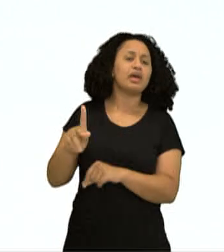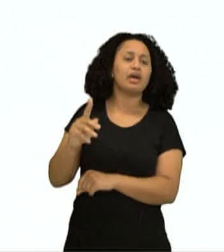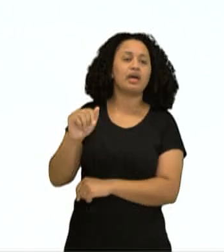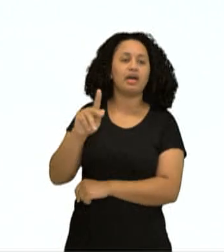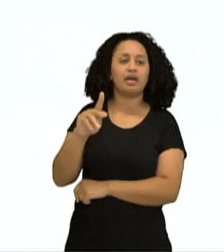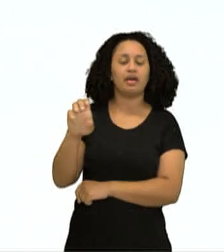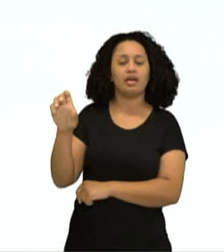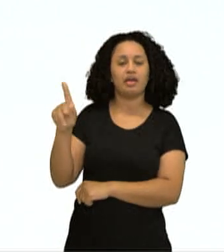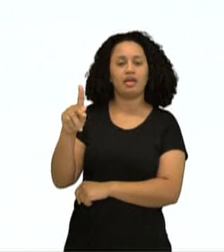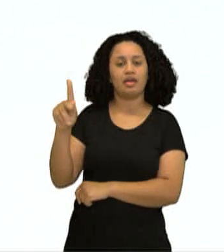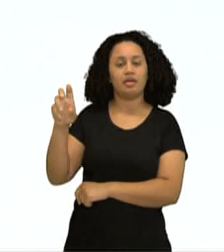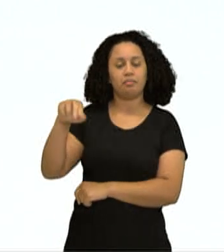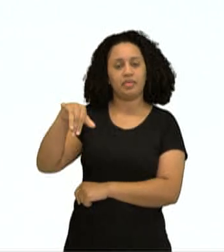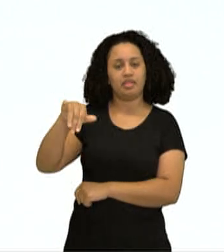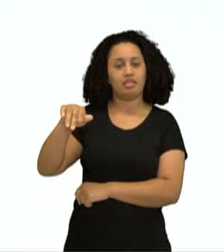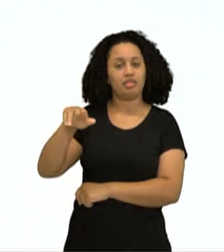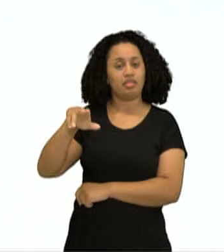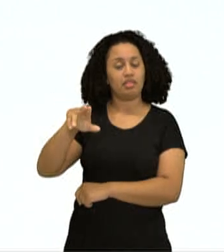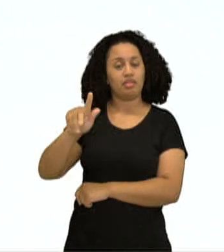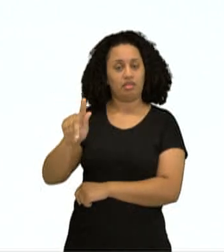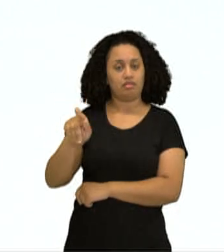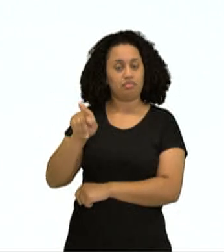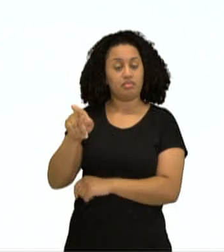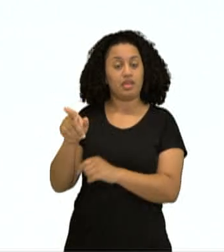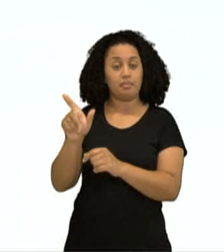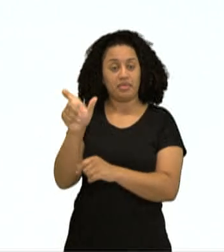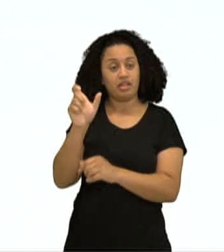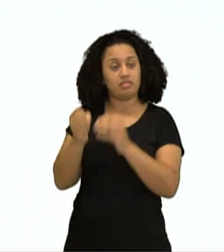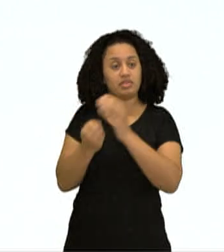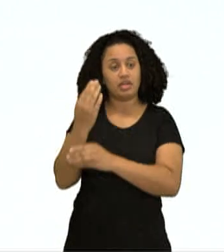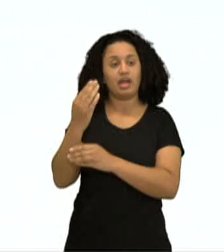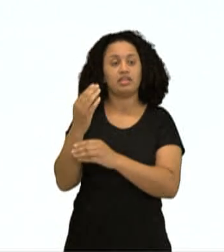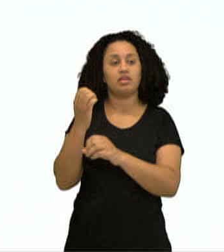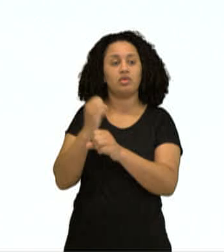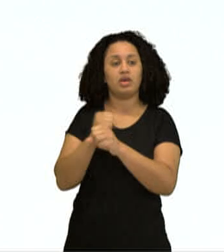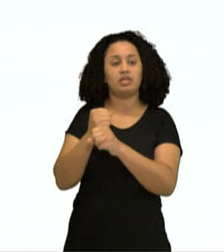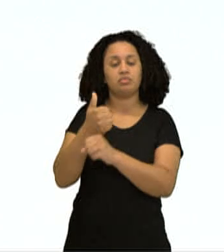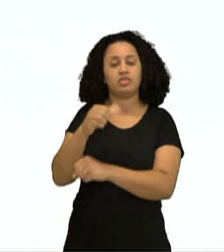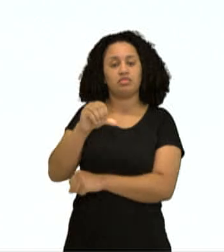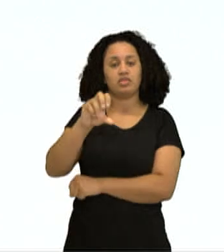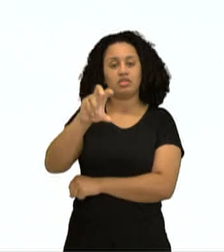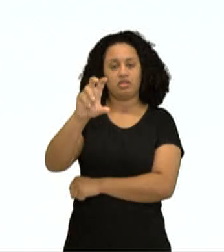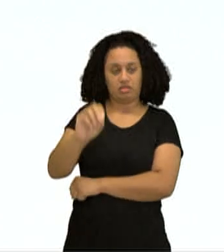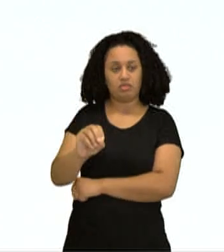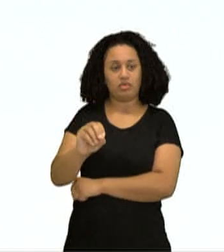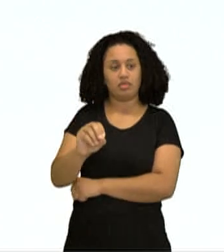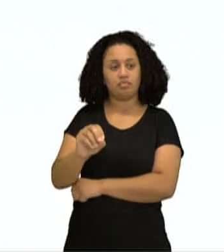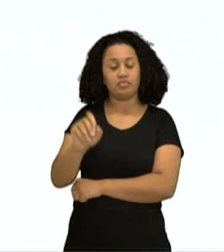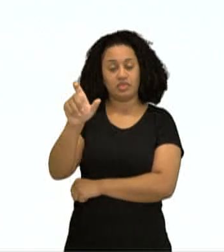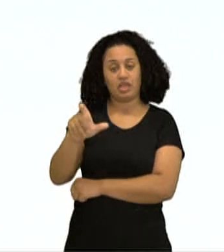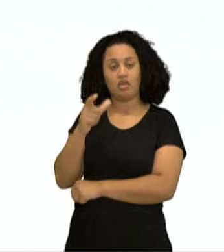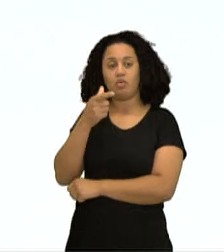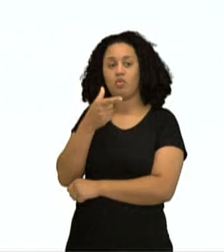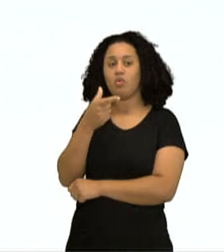O termo happening é criado no fim dos anos 50 pelo americano Alan Kaprow, nascido em